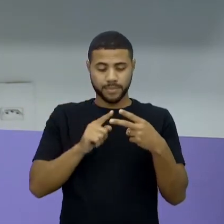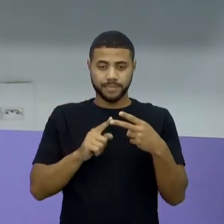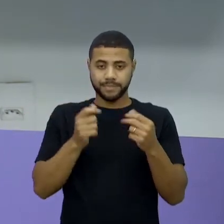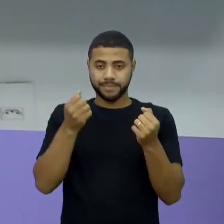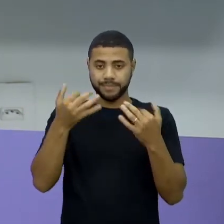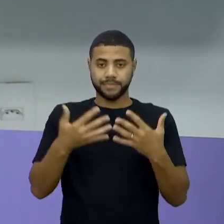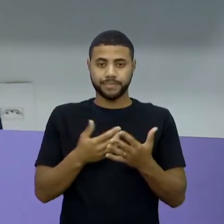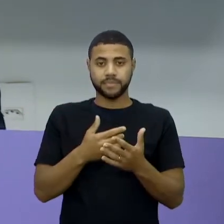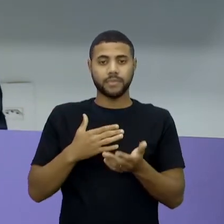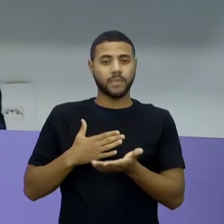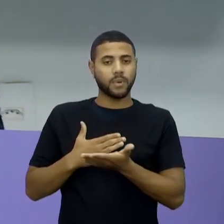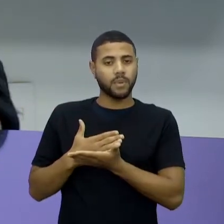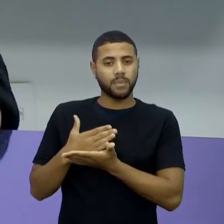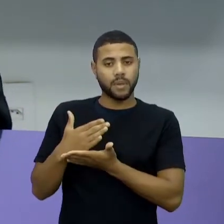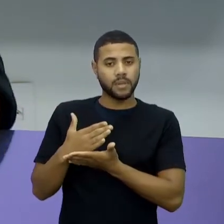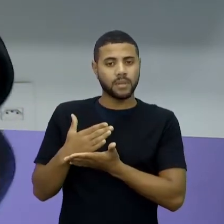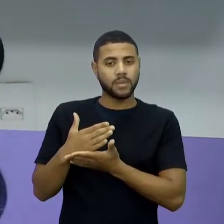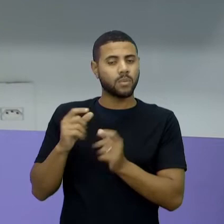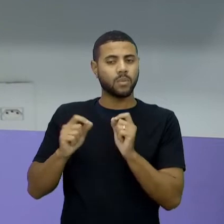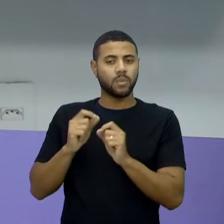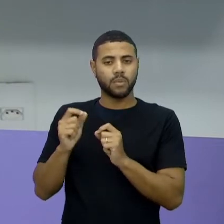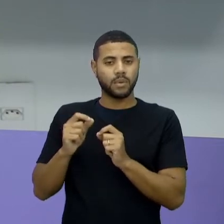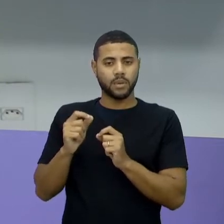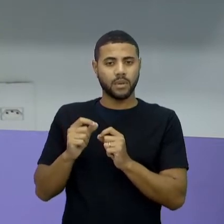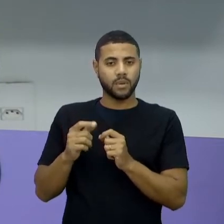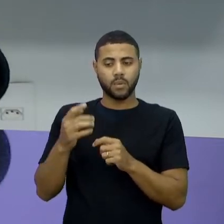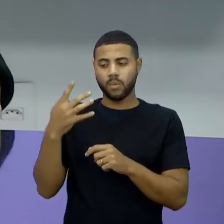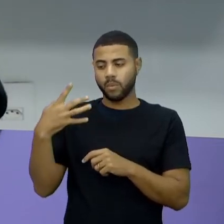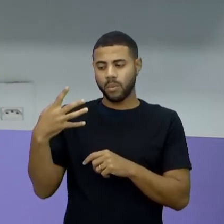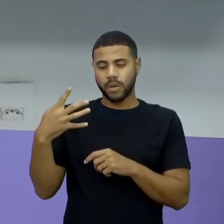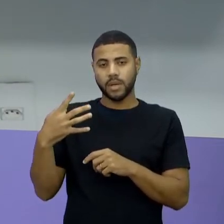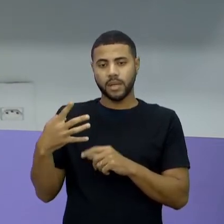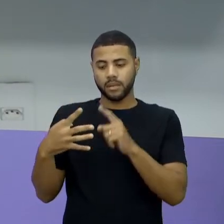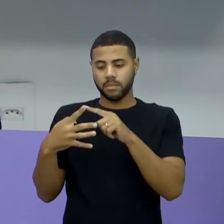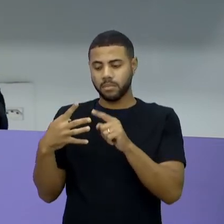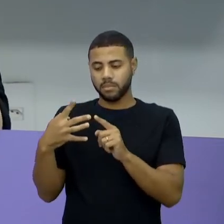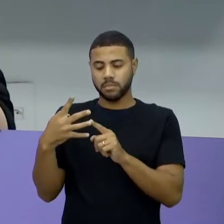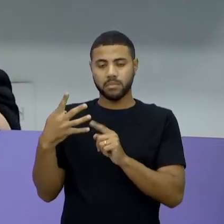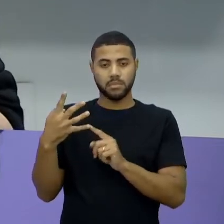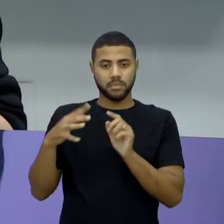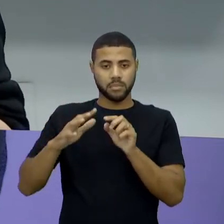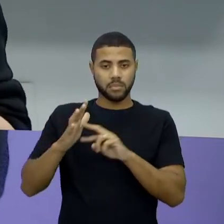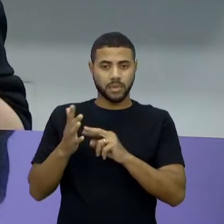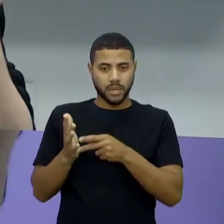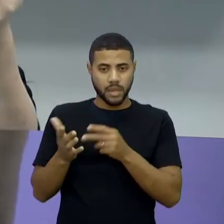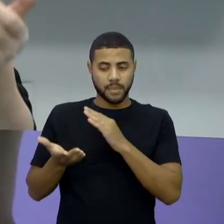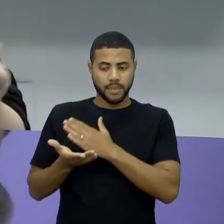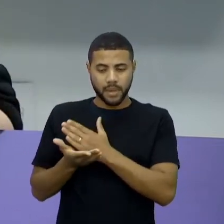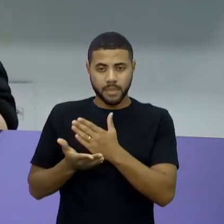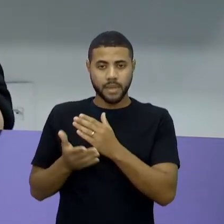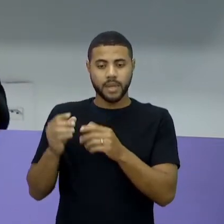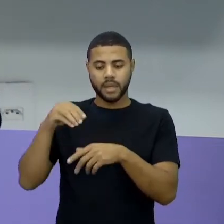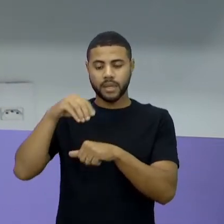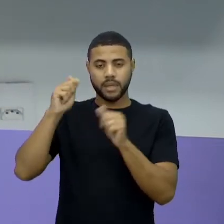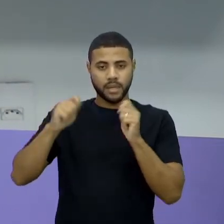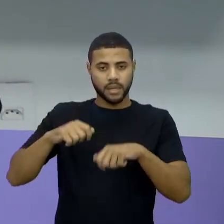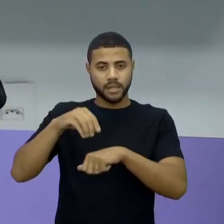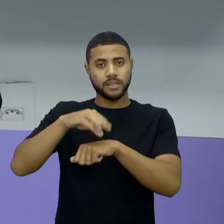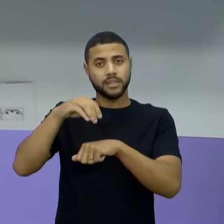o principialismo é esse conjunto de 4 princípios que podem orientar